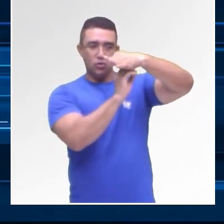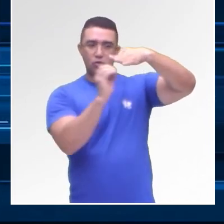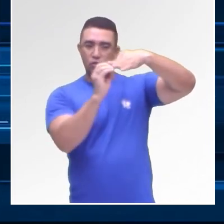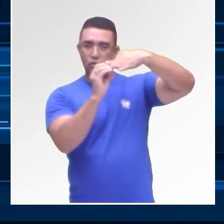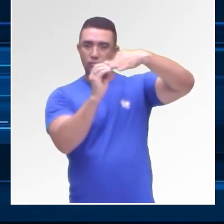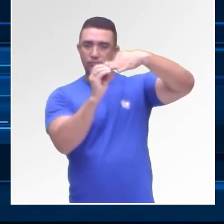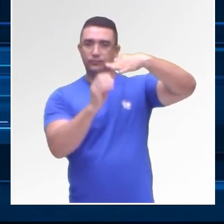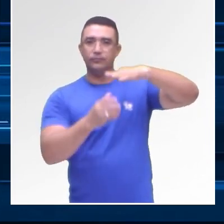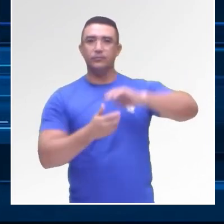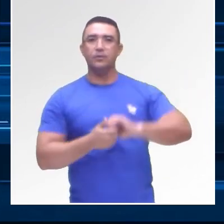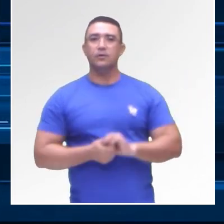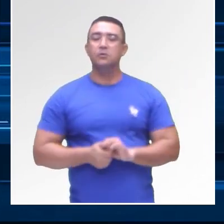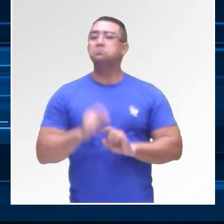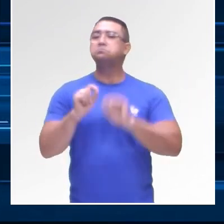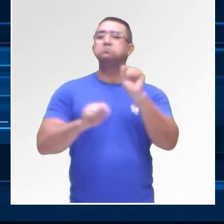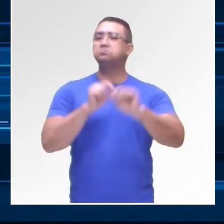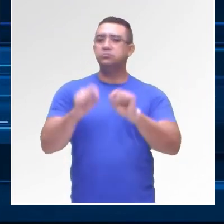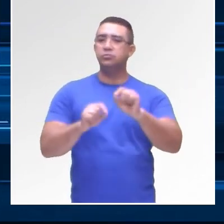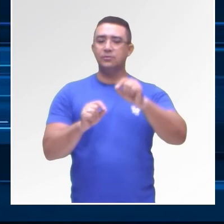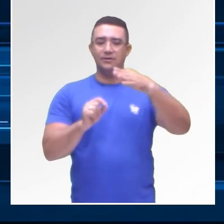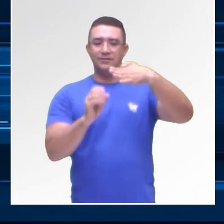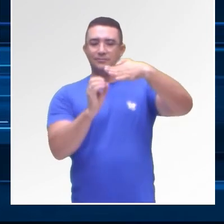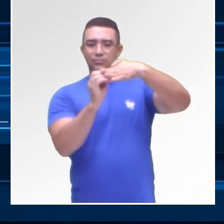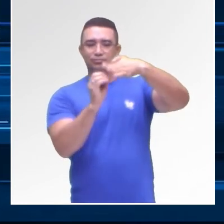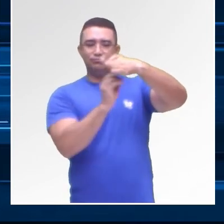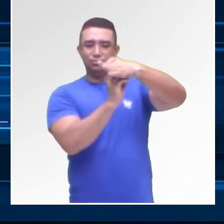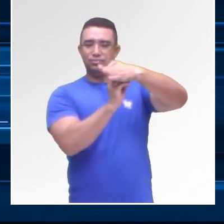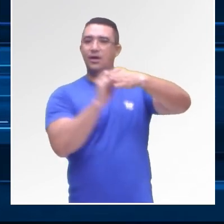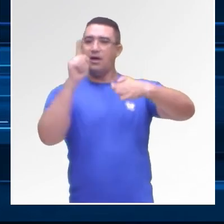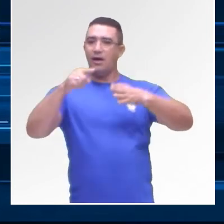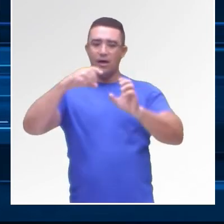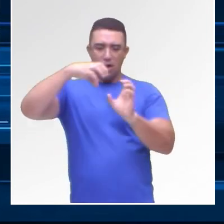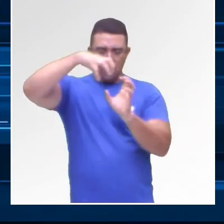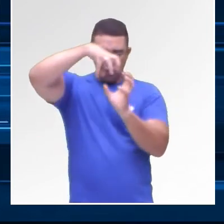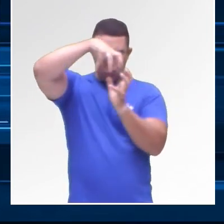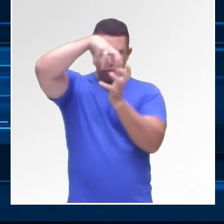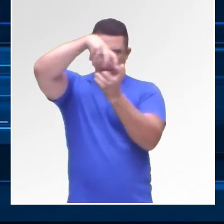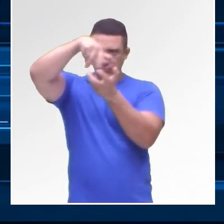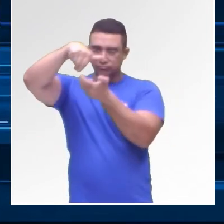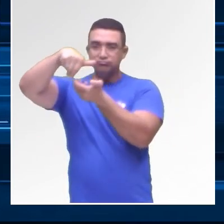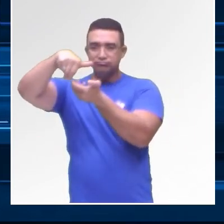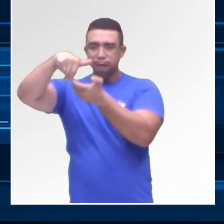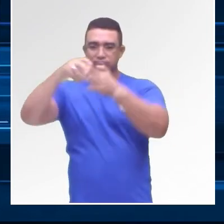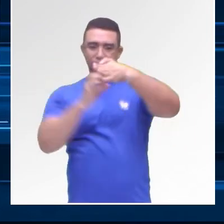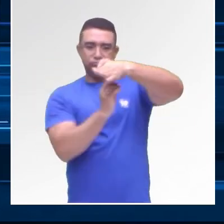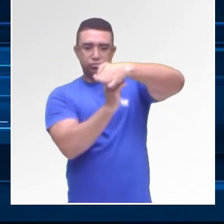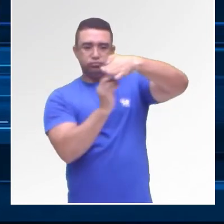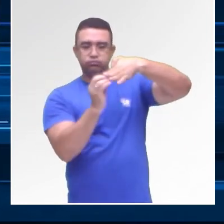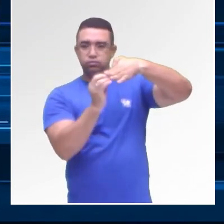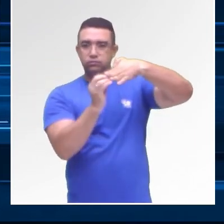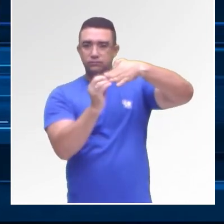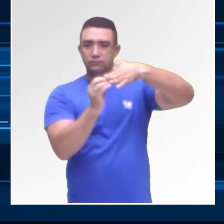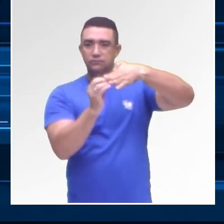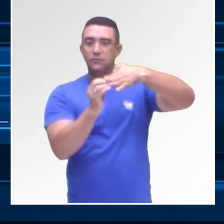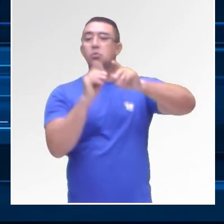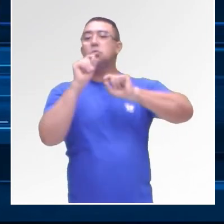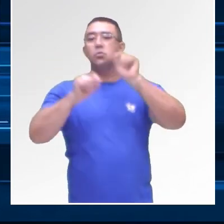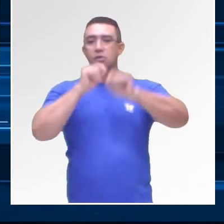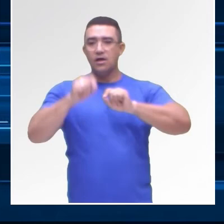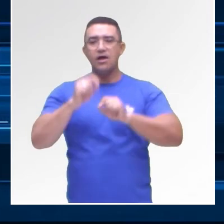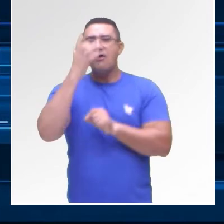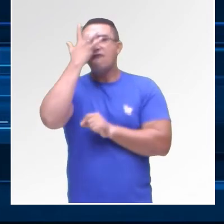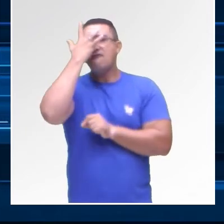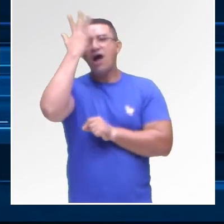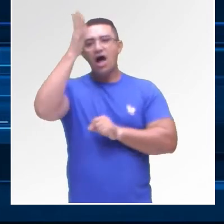atrás. E essas rodas, elas eram num formato esférico, tipo uma bola mesmo, que era para